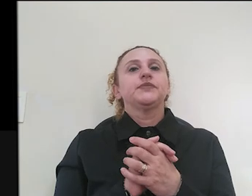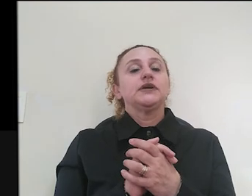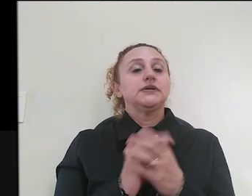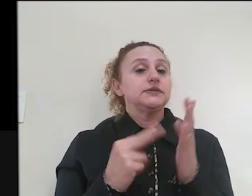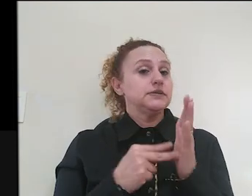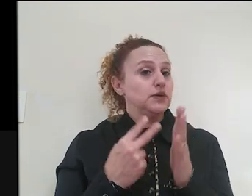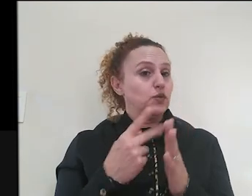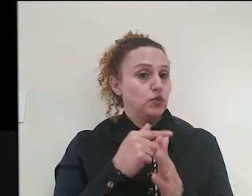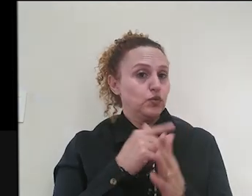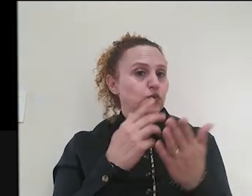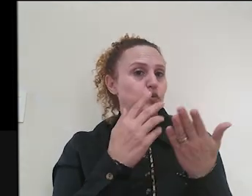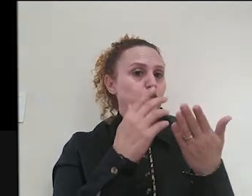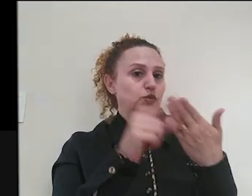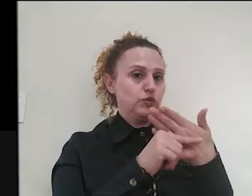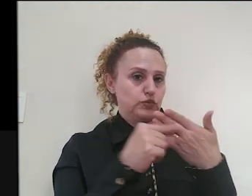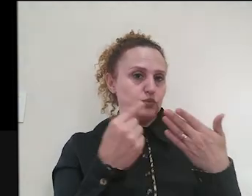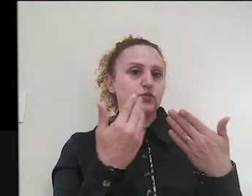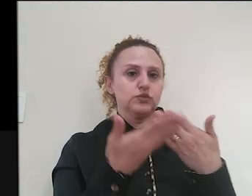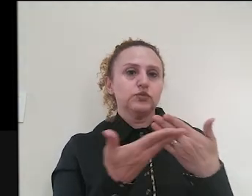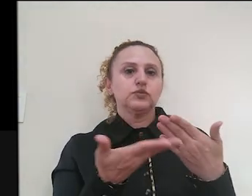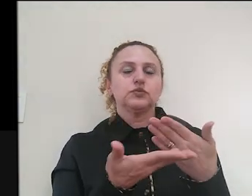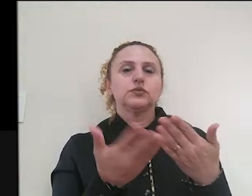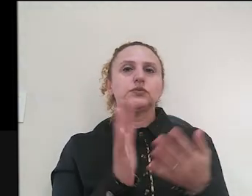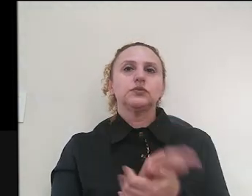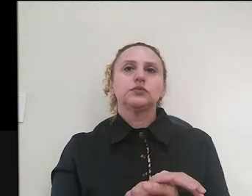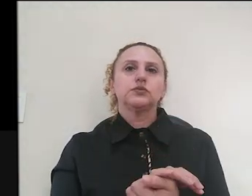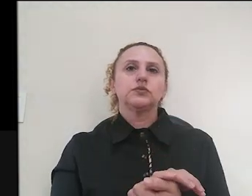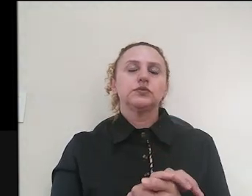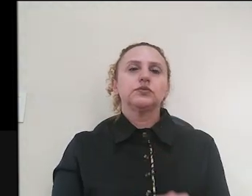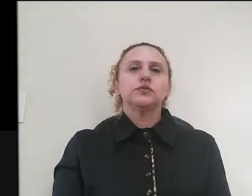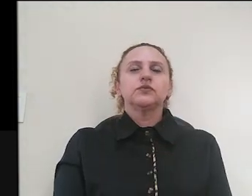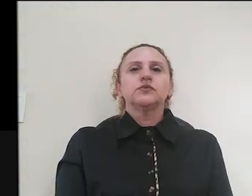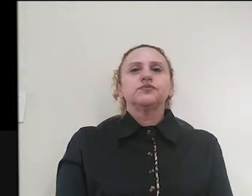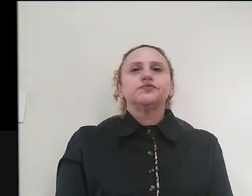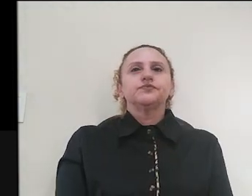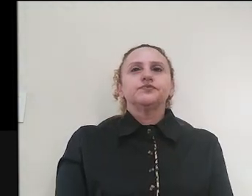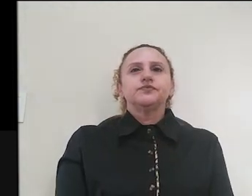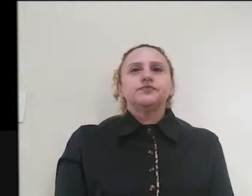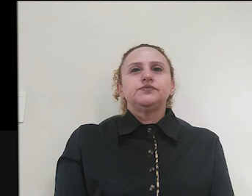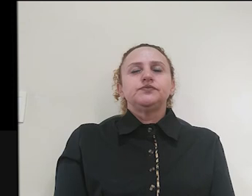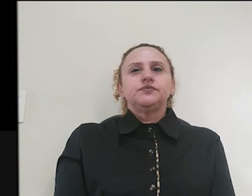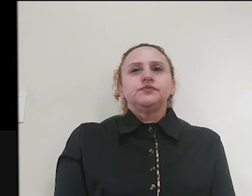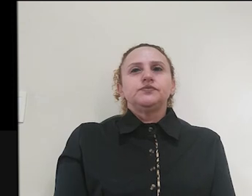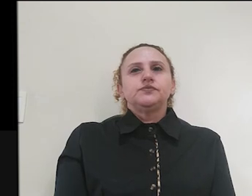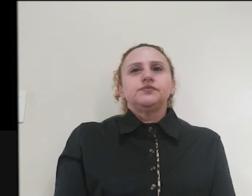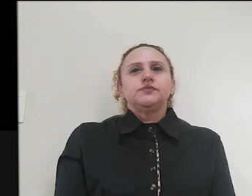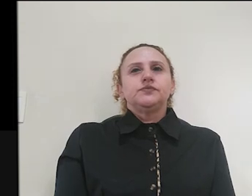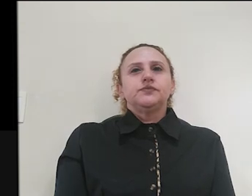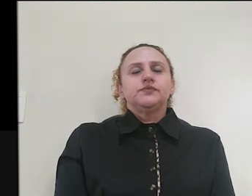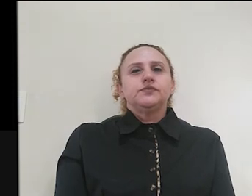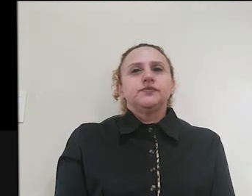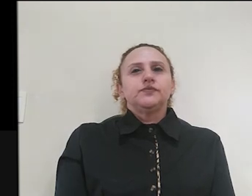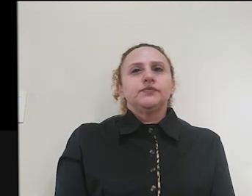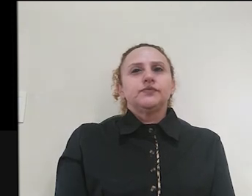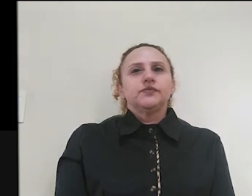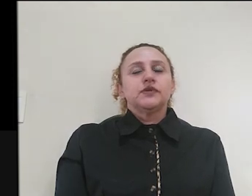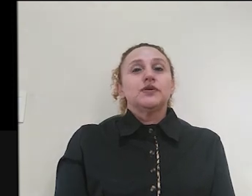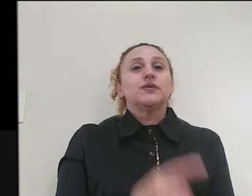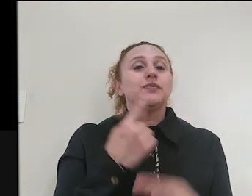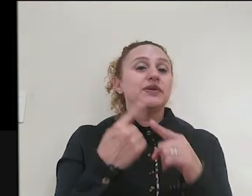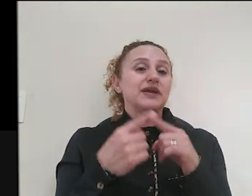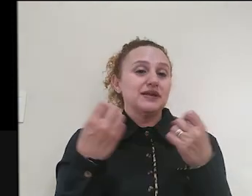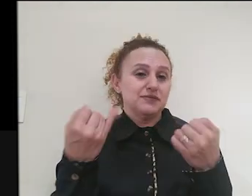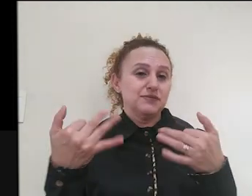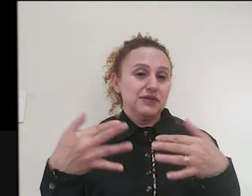Cadamatório, eles não independem do fato de que no nosso século o conhecimento sofreu uma grande ruptura.